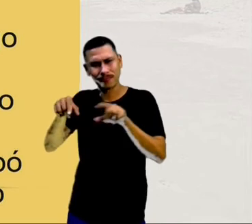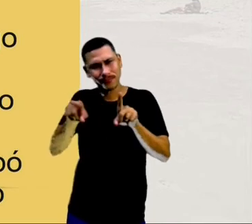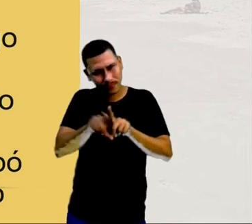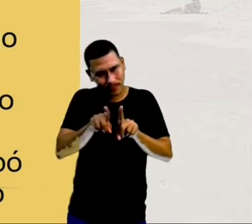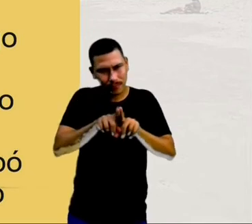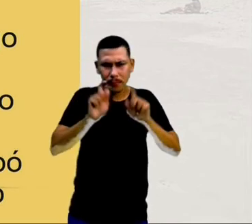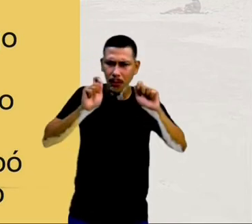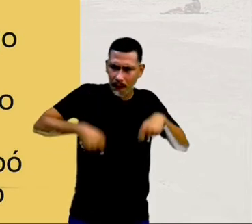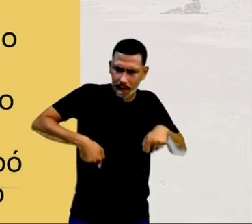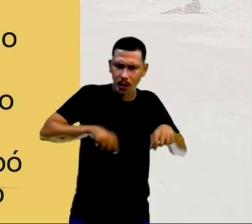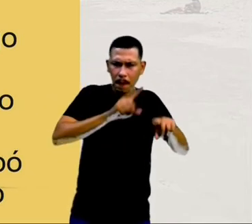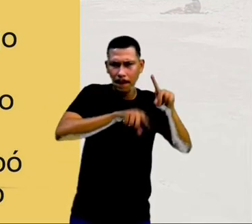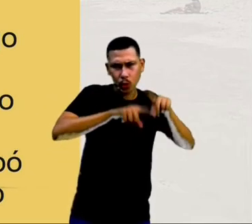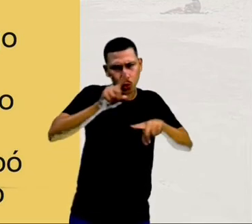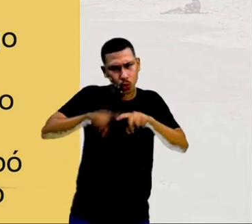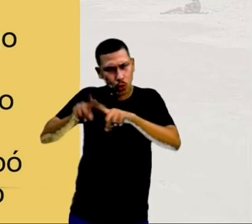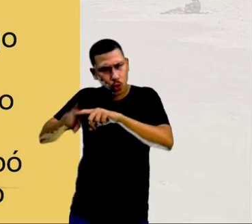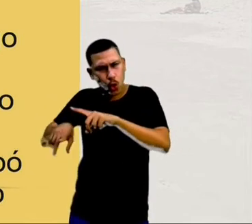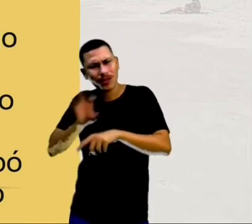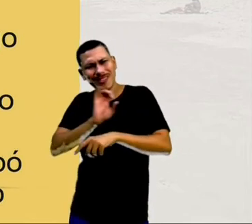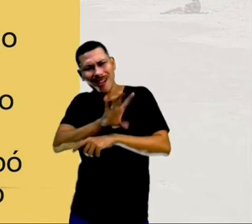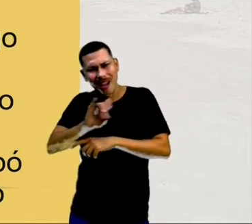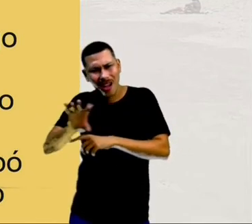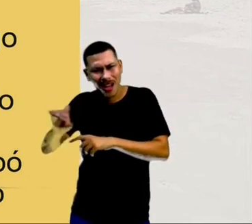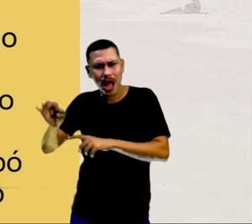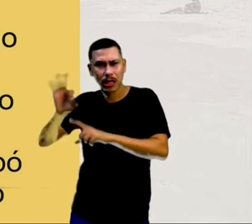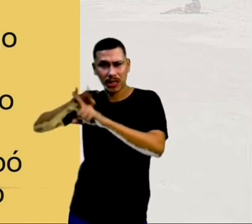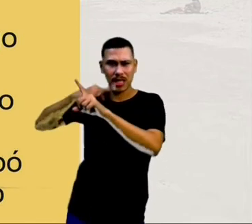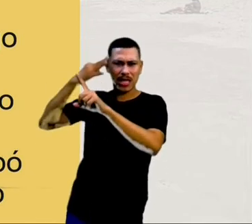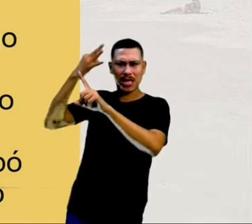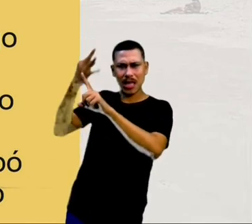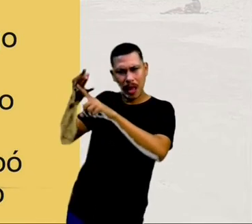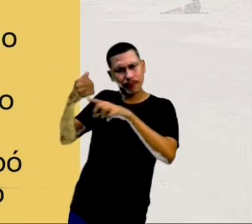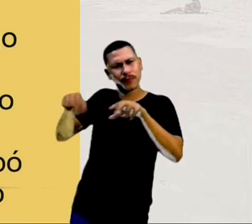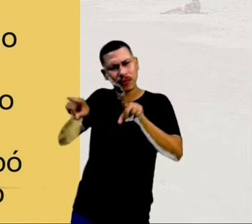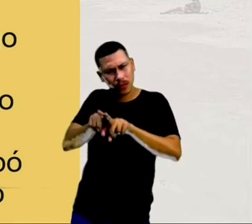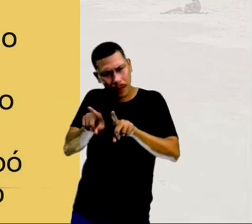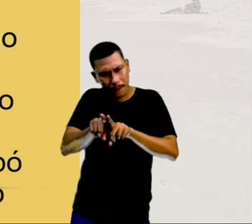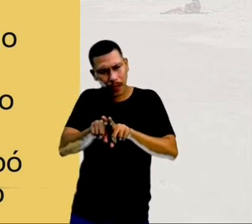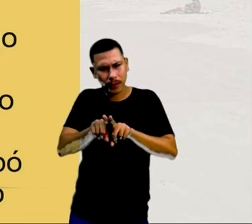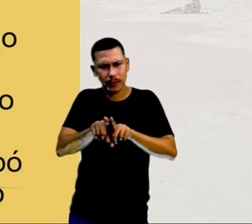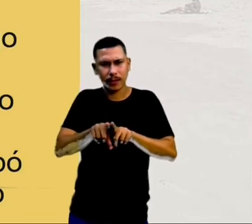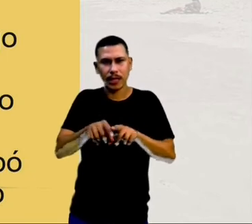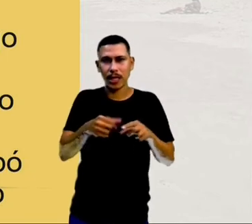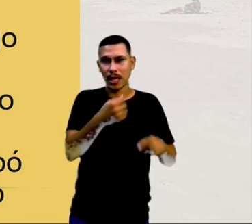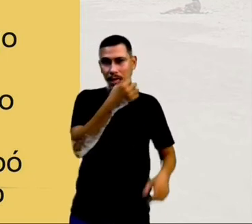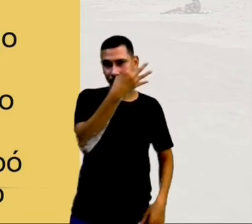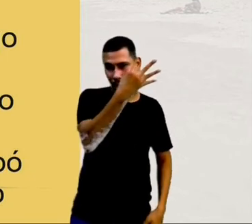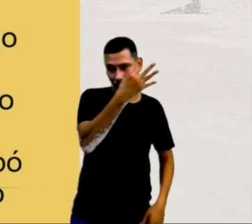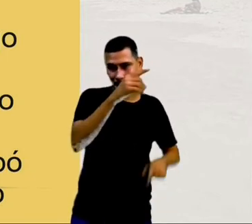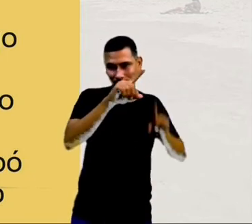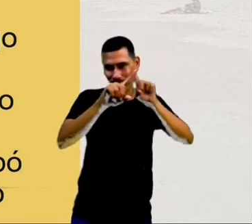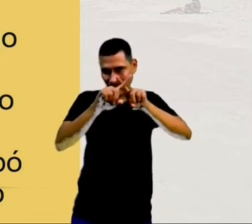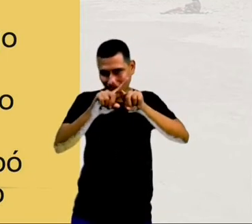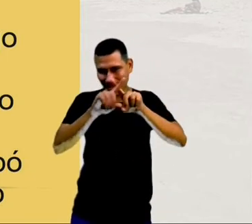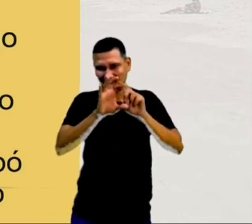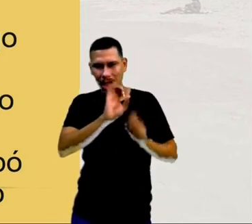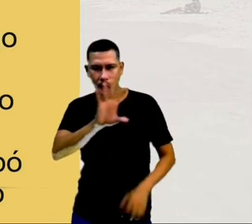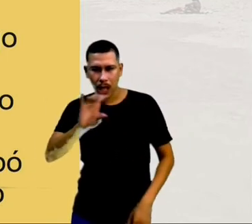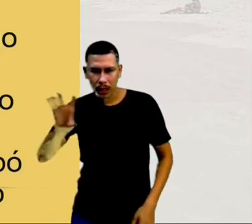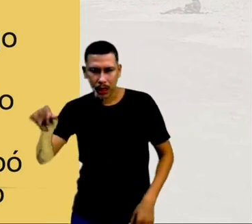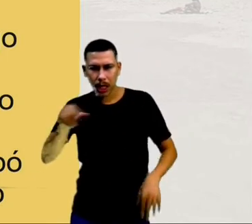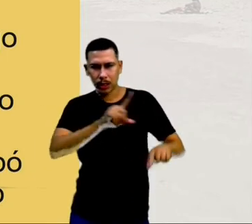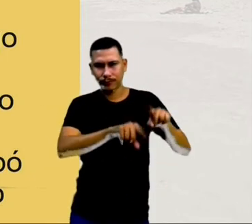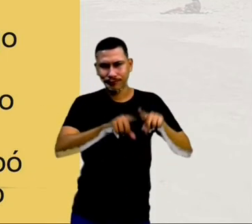triplicar cada um dos ingredientes. 3 vezes cada um dos ingredientes. Esse